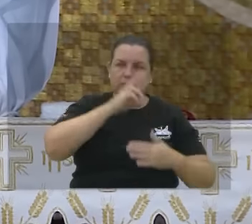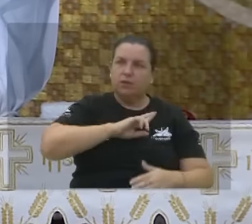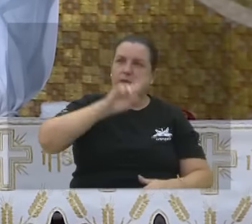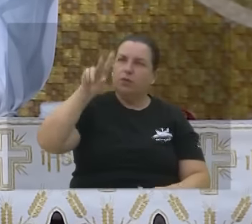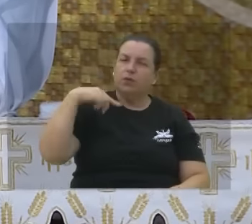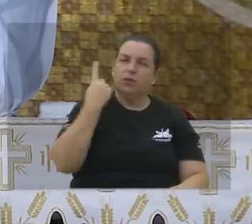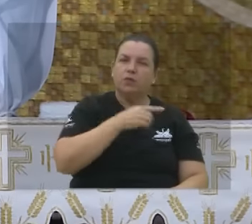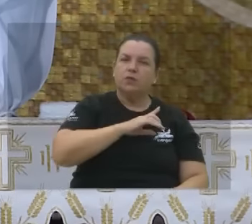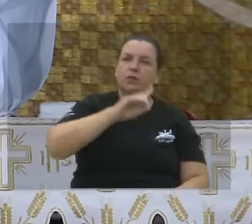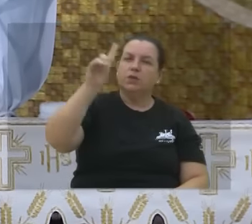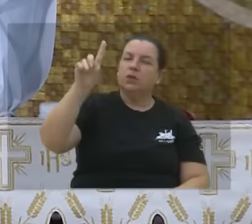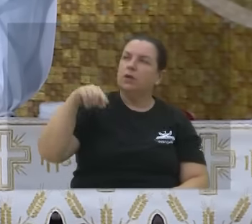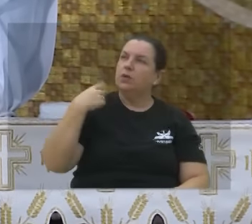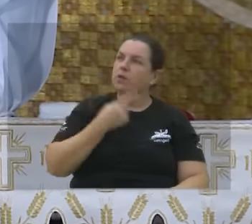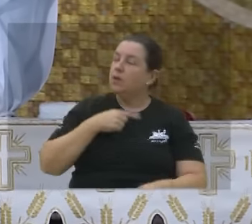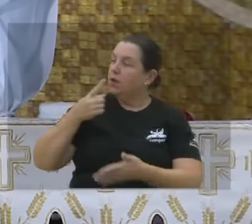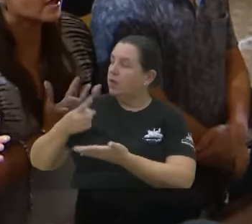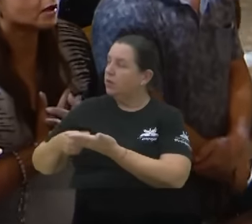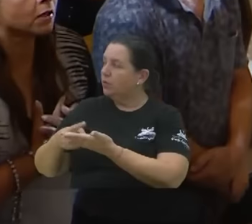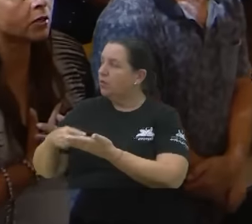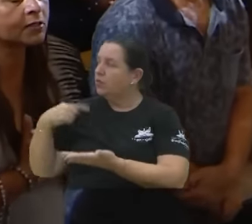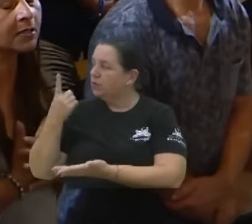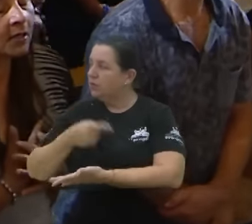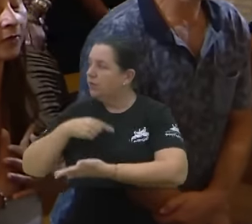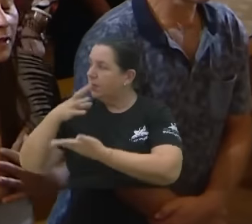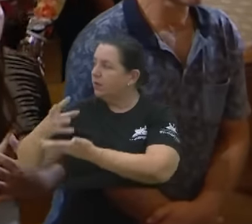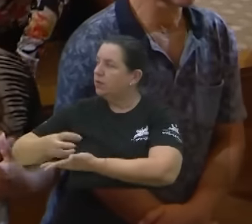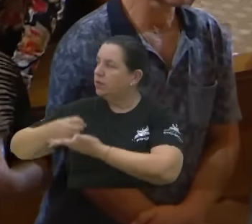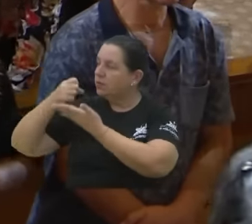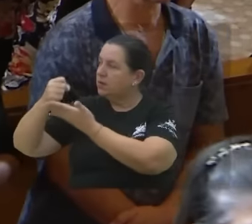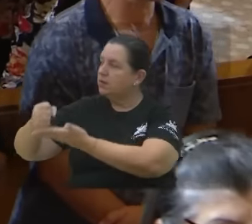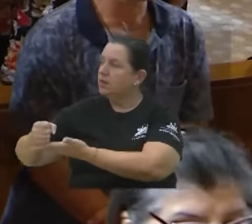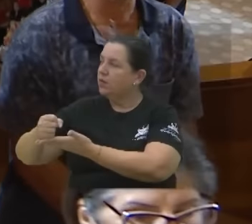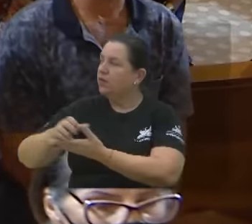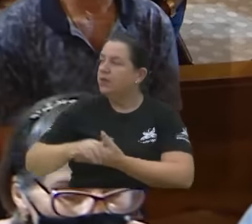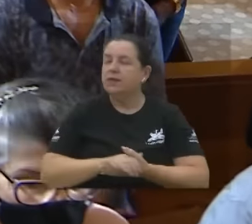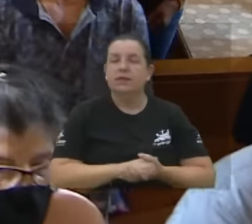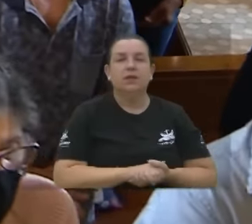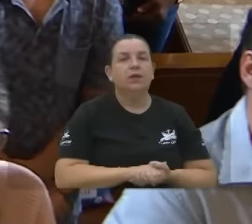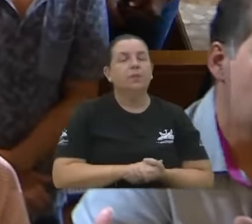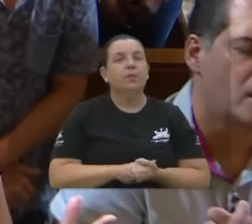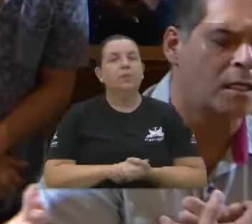ao Senhor e nosso Deus. É nosso dever e nossa